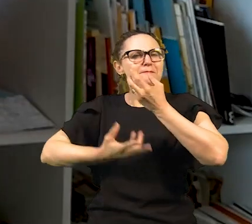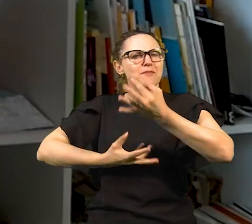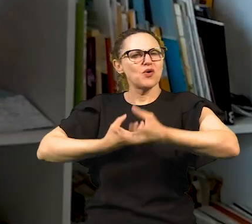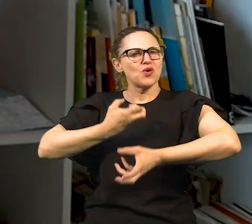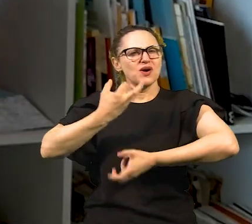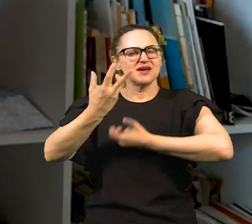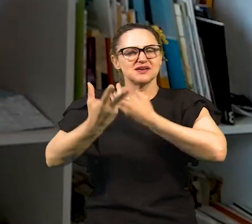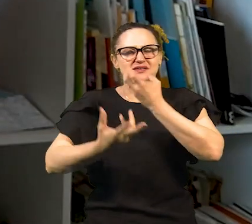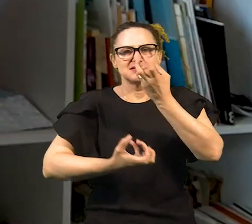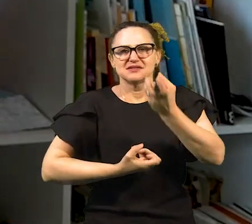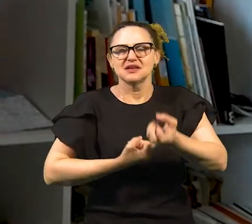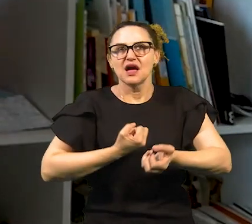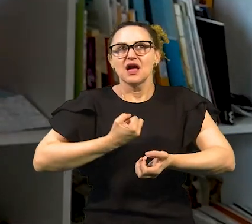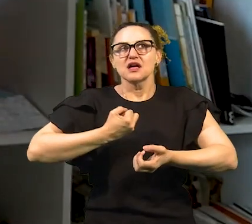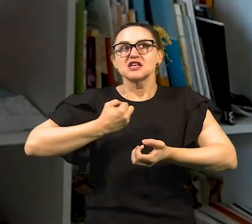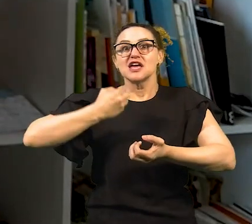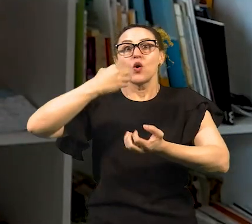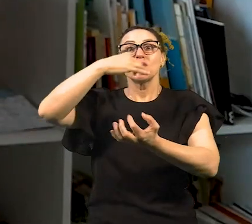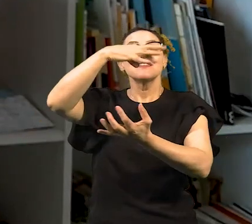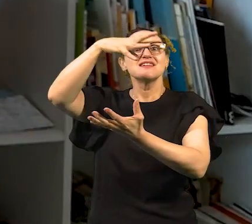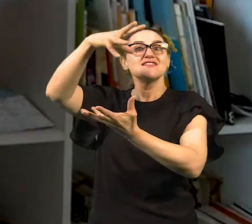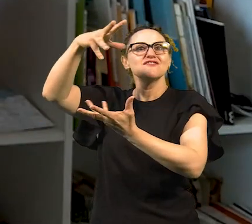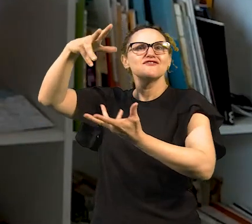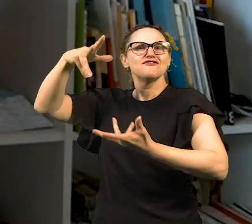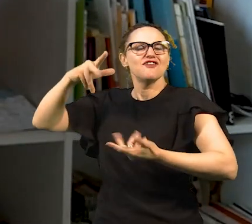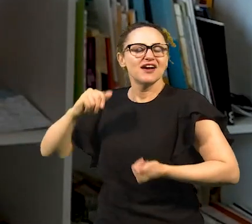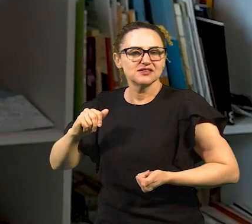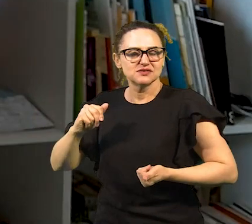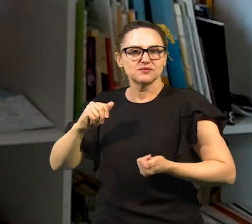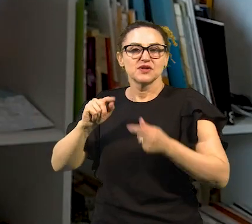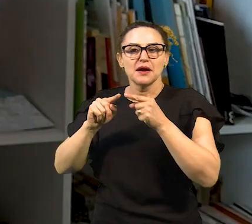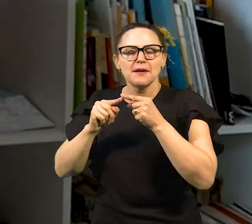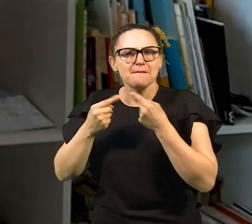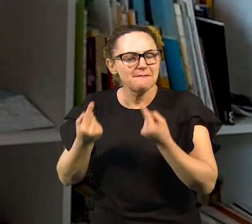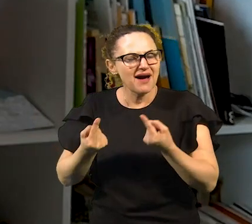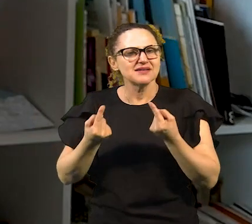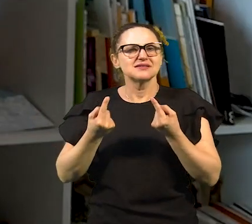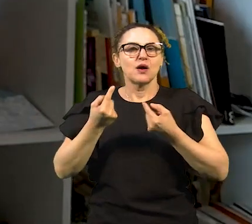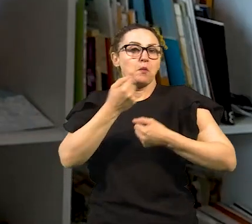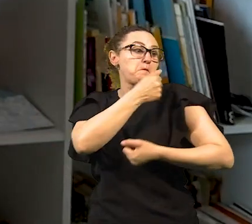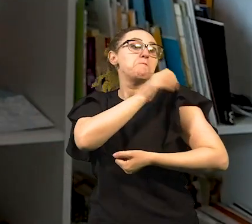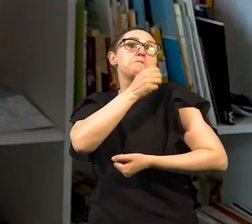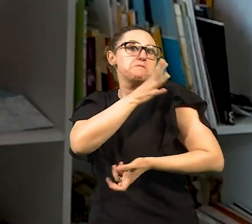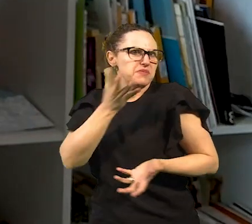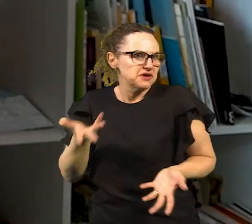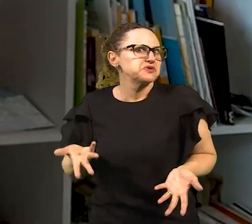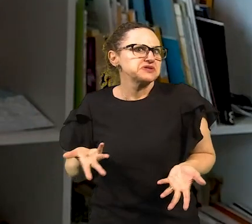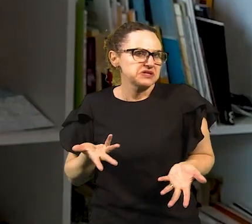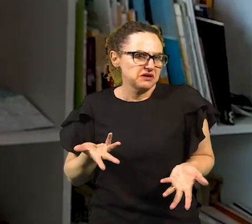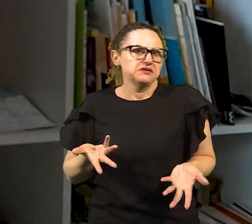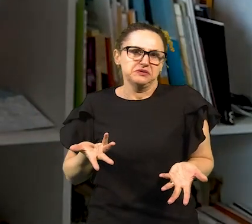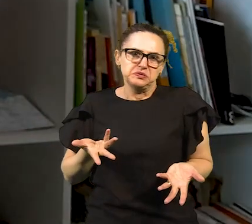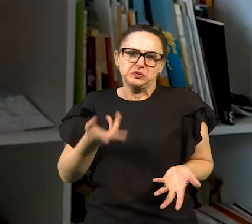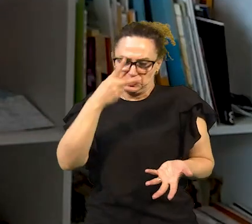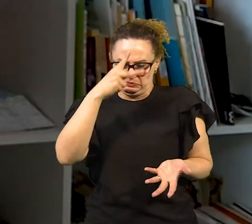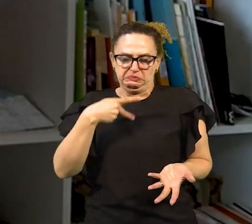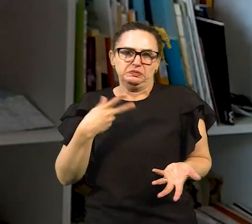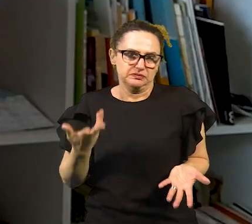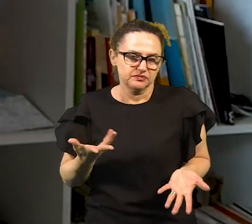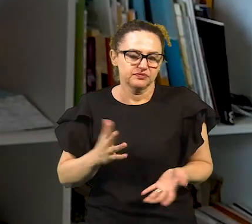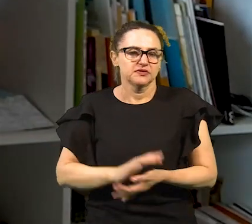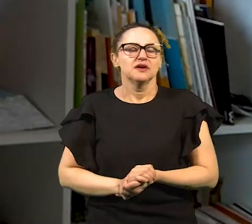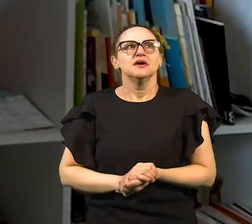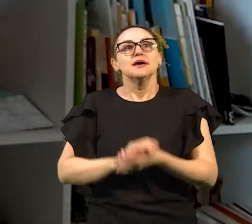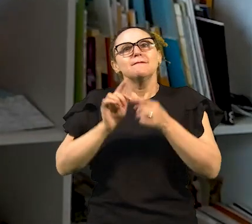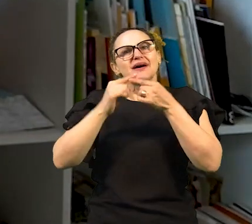que é uma universalidade, que nada mais é do que um conceito eurocêntrico, na verdade, né? Mas é o que eles buscavam, essa